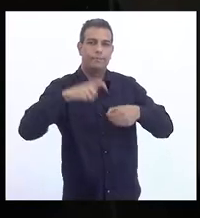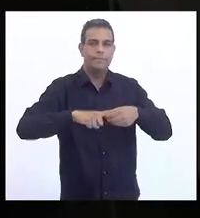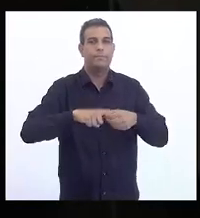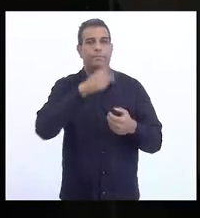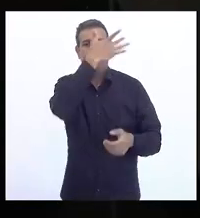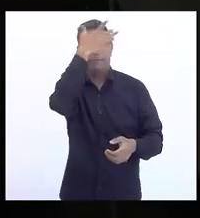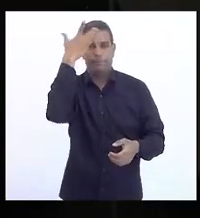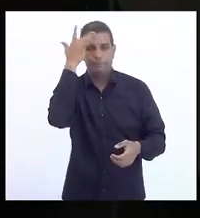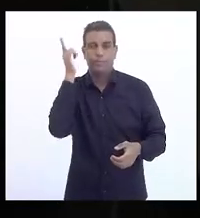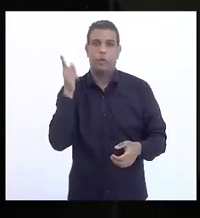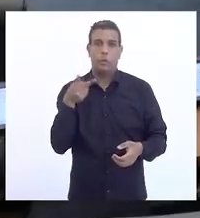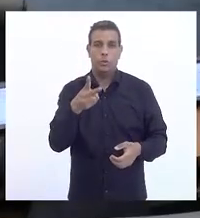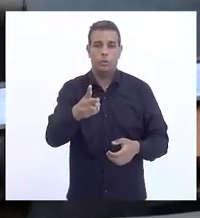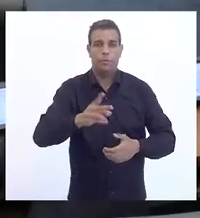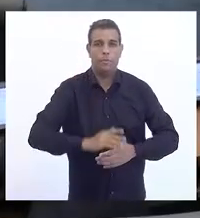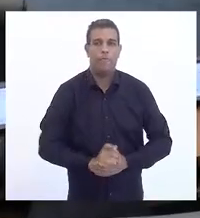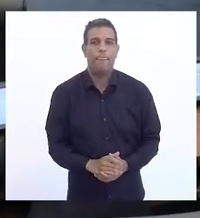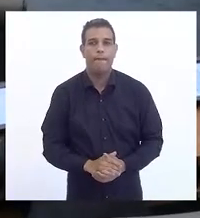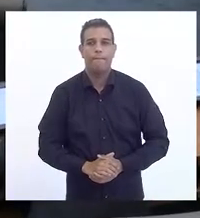para continuar esse debate. Muito obrigado.